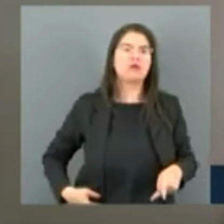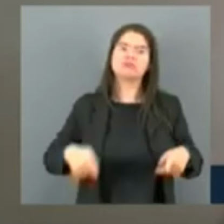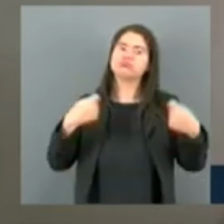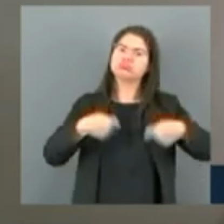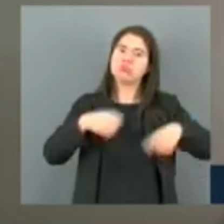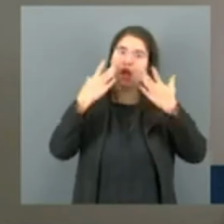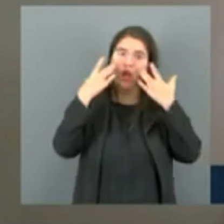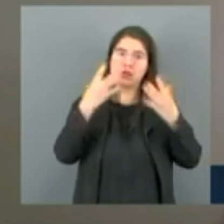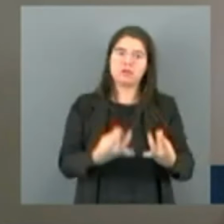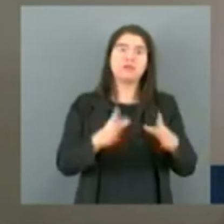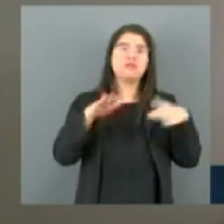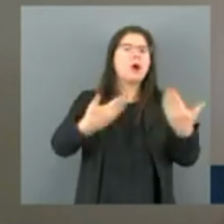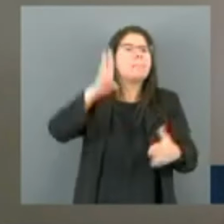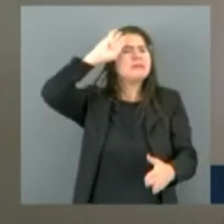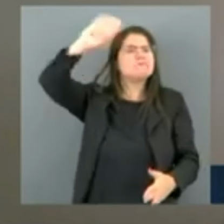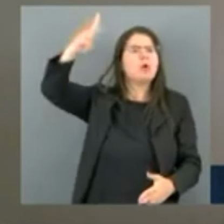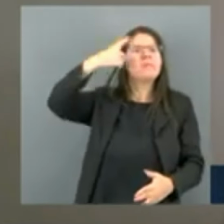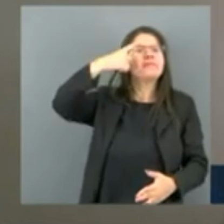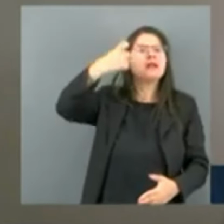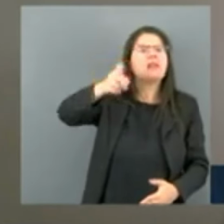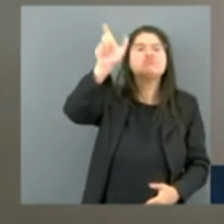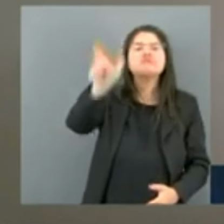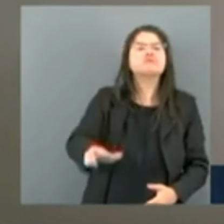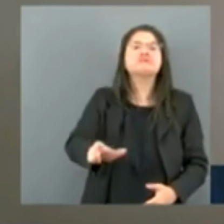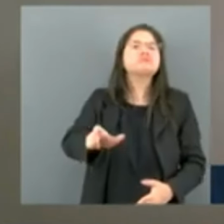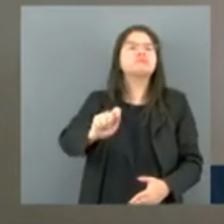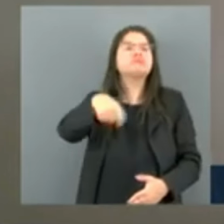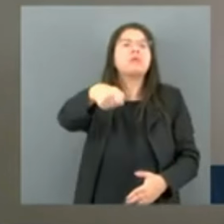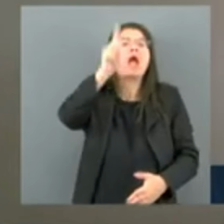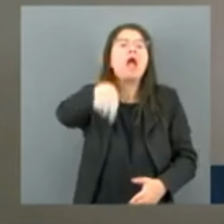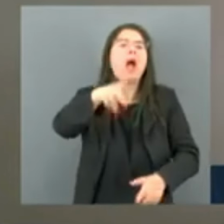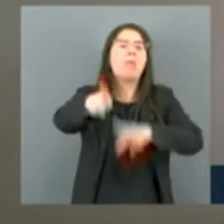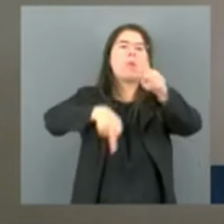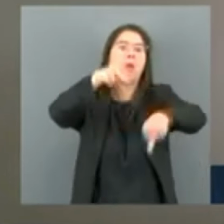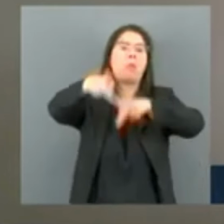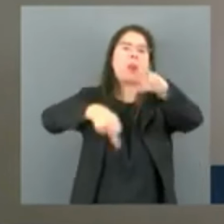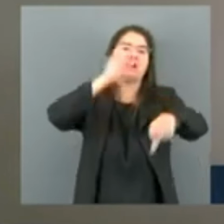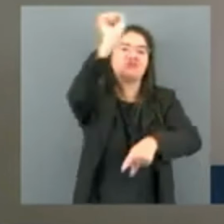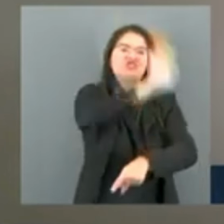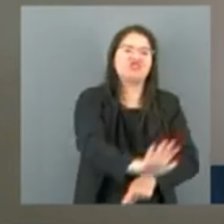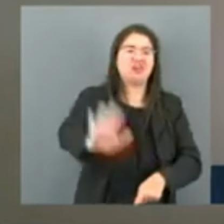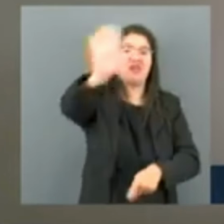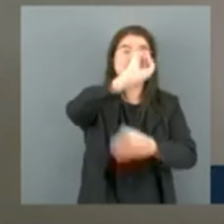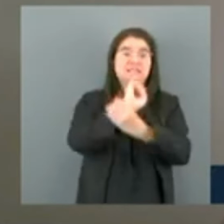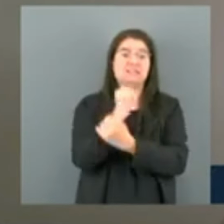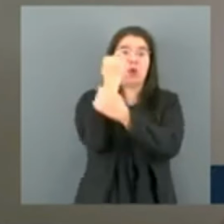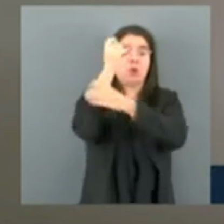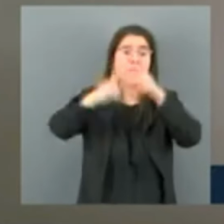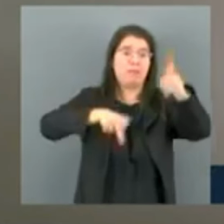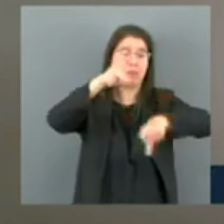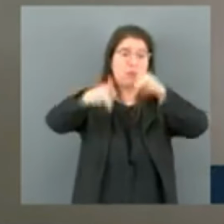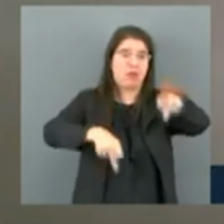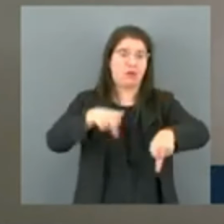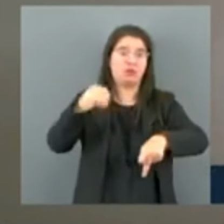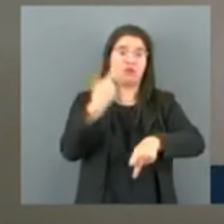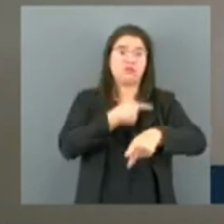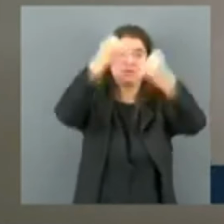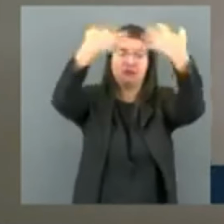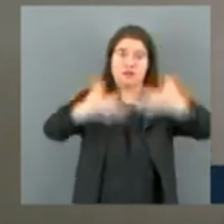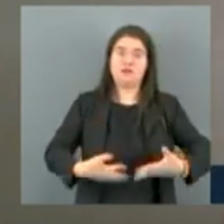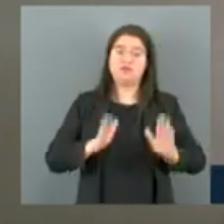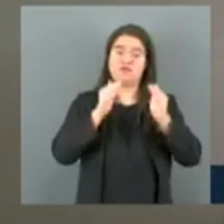principal interessado nisso tudo, no meu ponto de vista, é a população em geral, a segurança da população, e aí nós estamos falando do